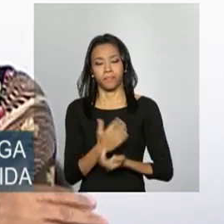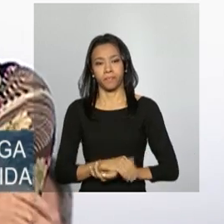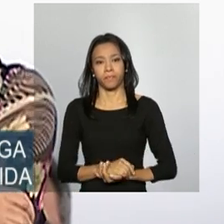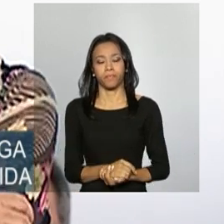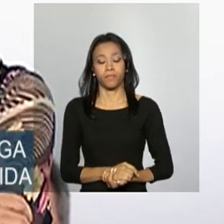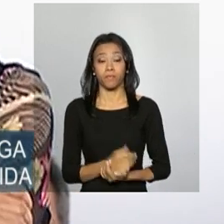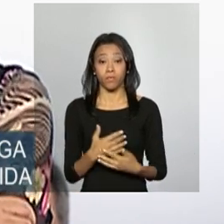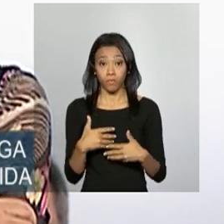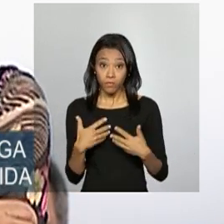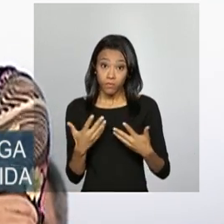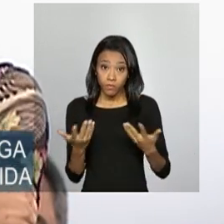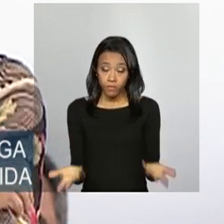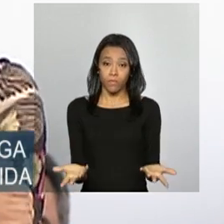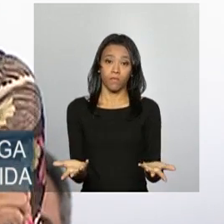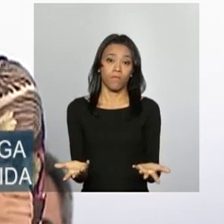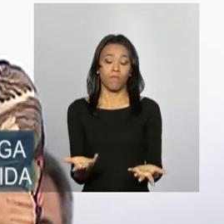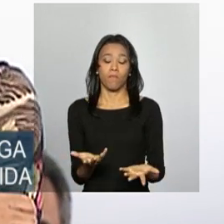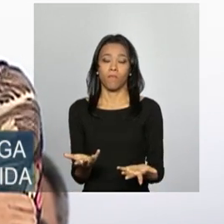Então,